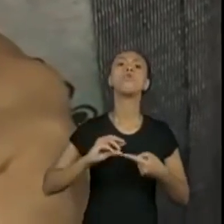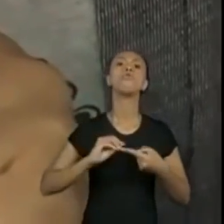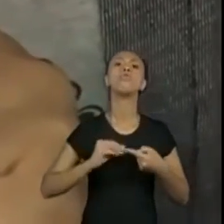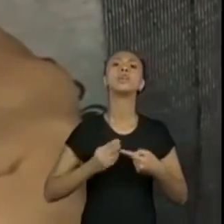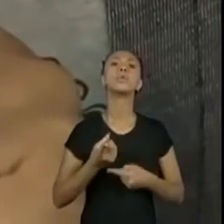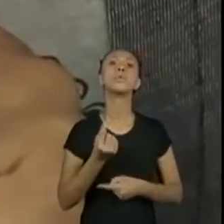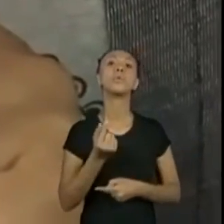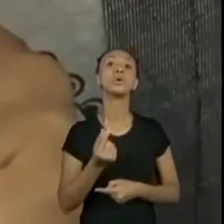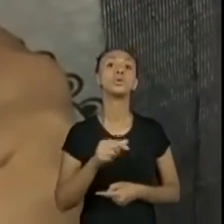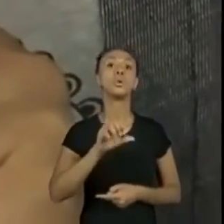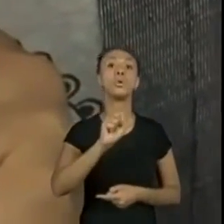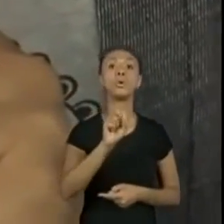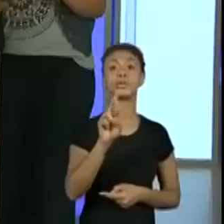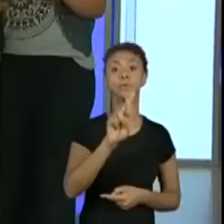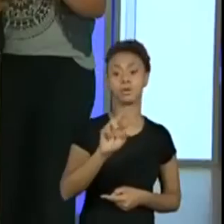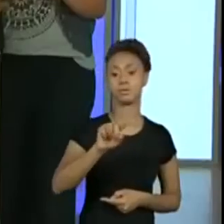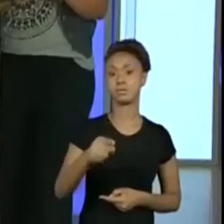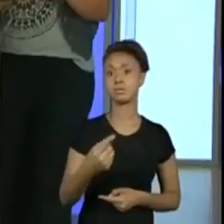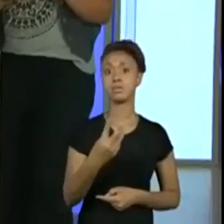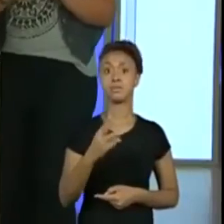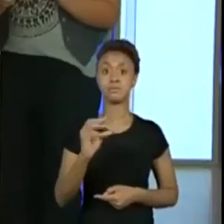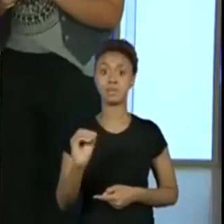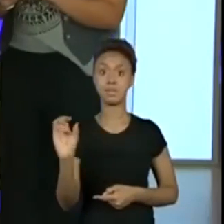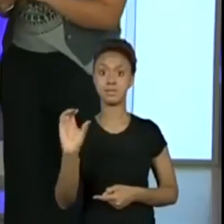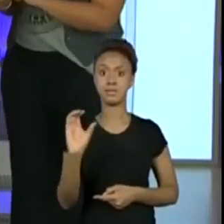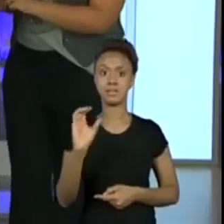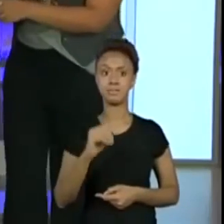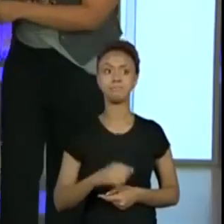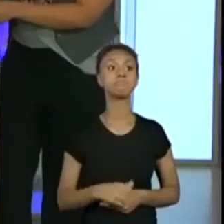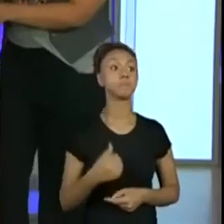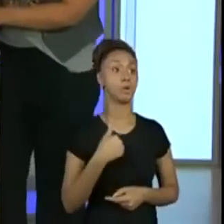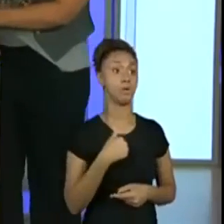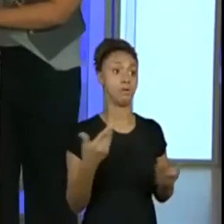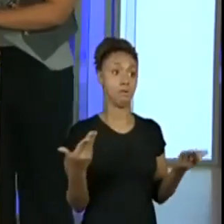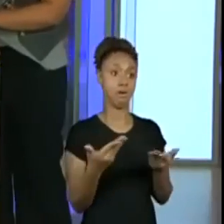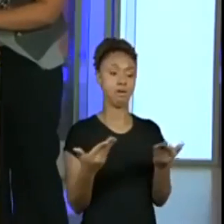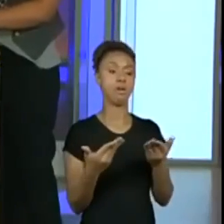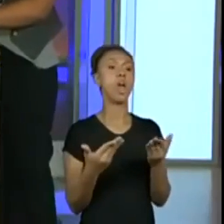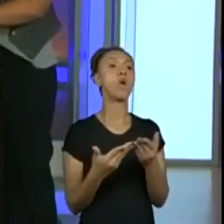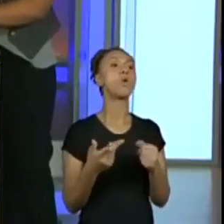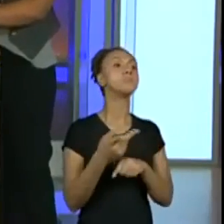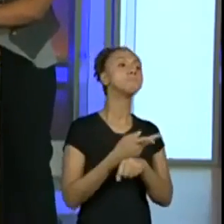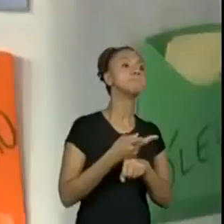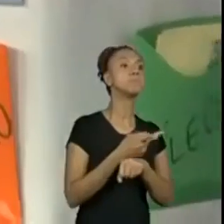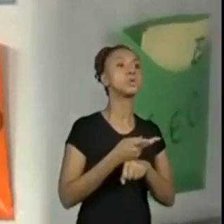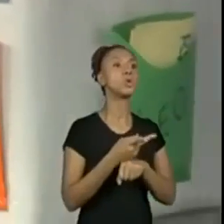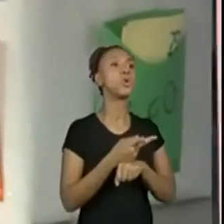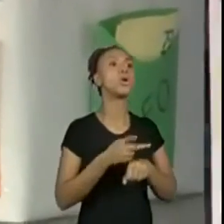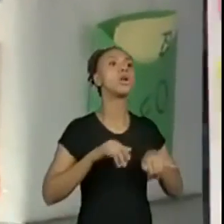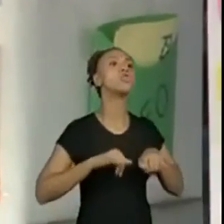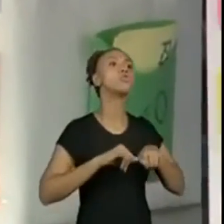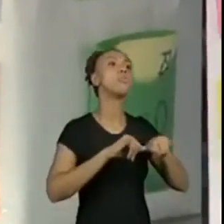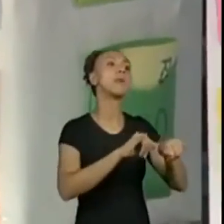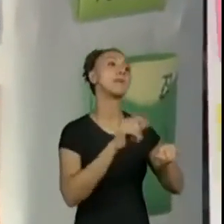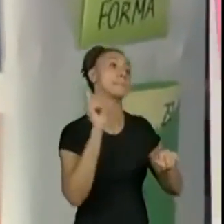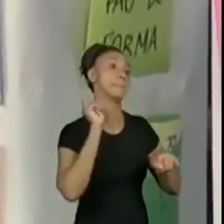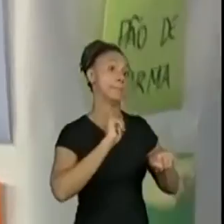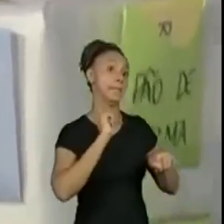R$ 8,30. Eu vou procurar aqui o preço do feijão. Lá no supermercado Mineirinho,